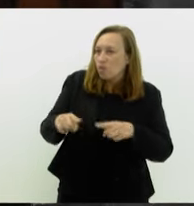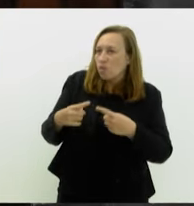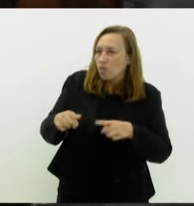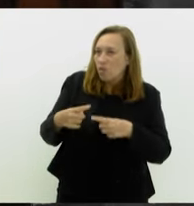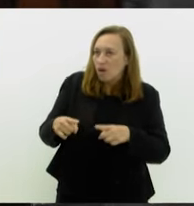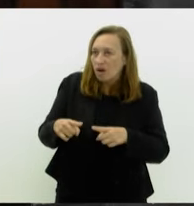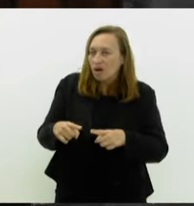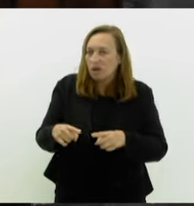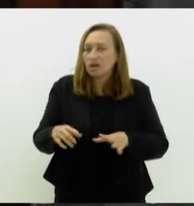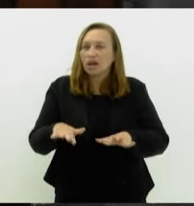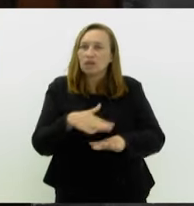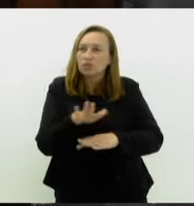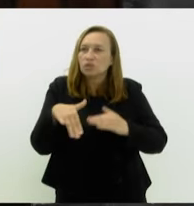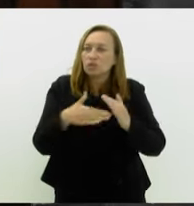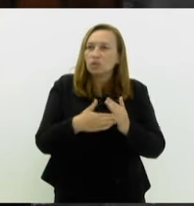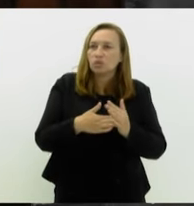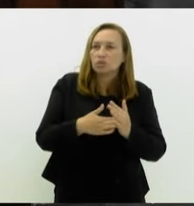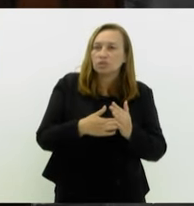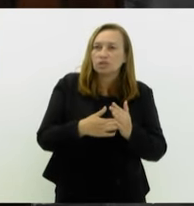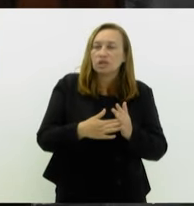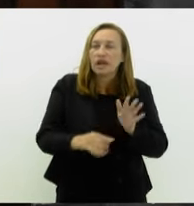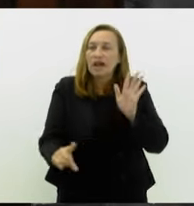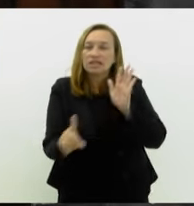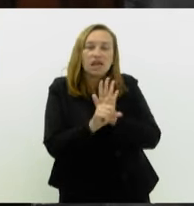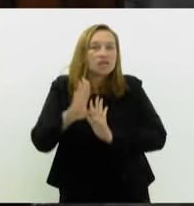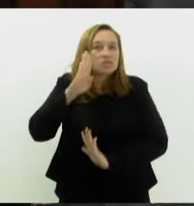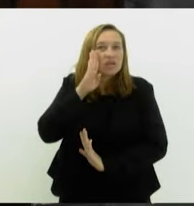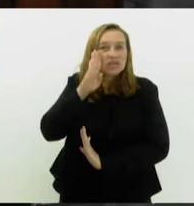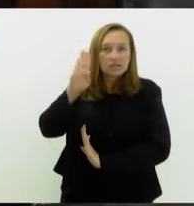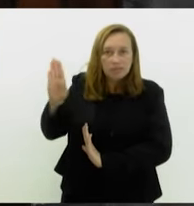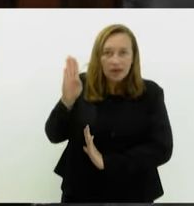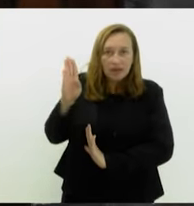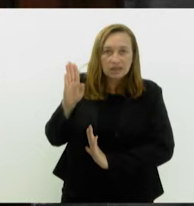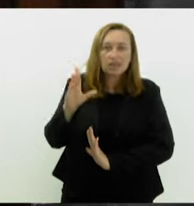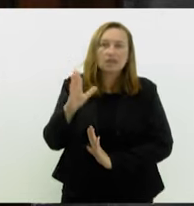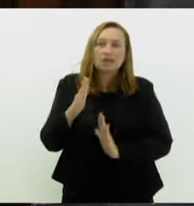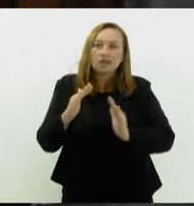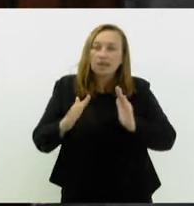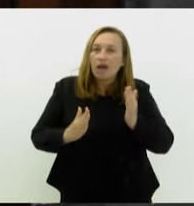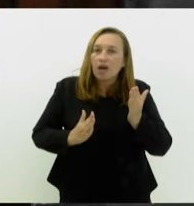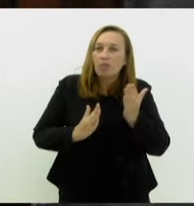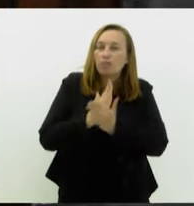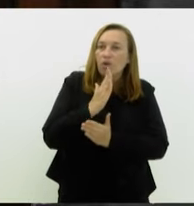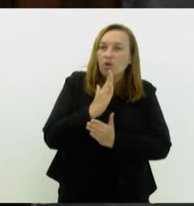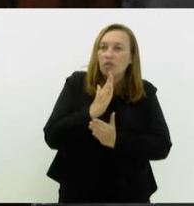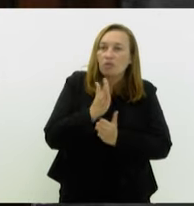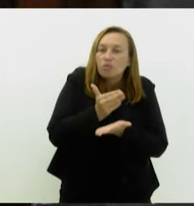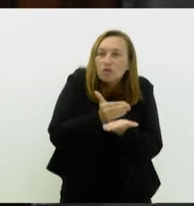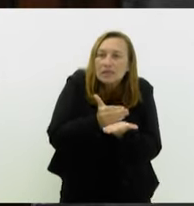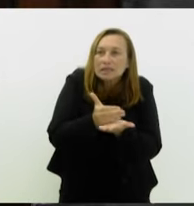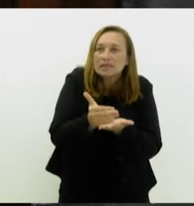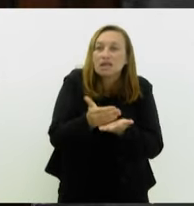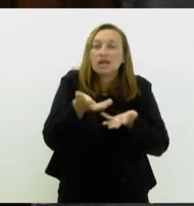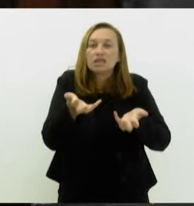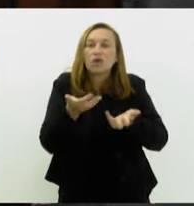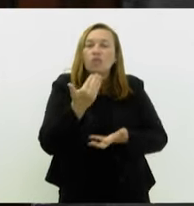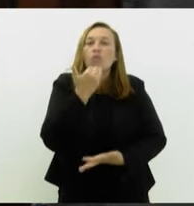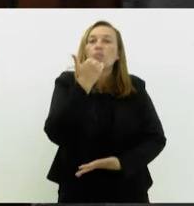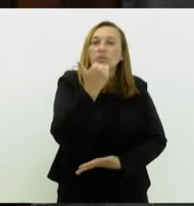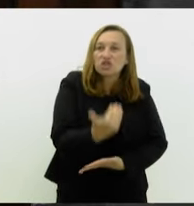a gente tá levando as leis principais que a gente aprova paraa ponta então eu quero fazer um